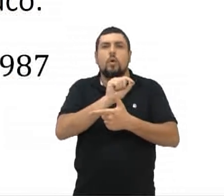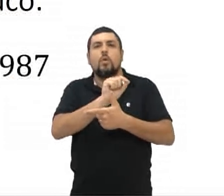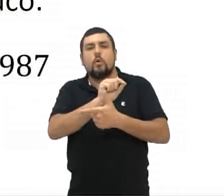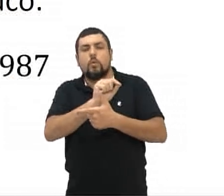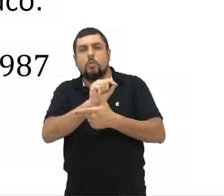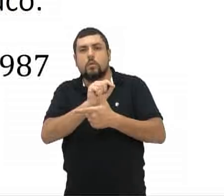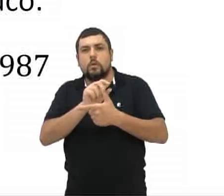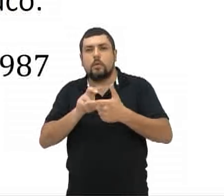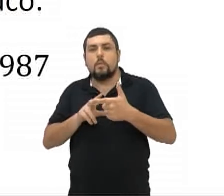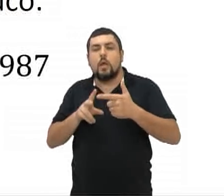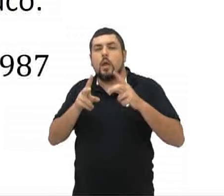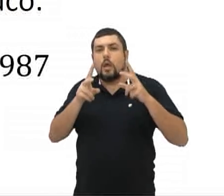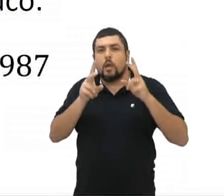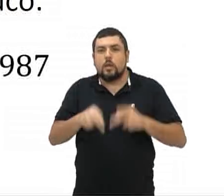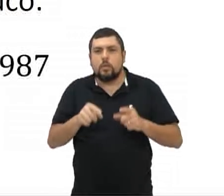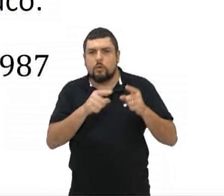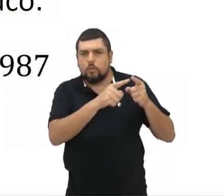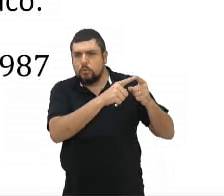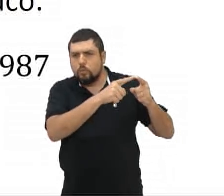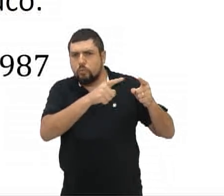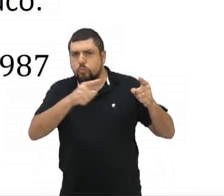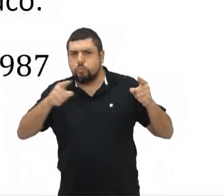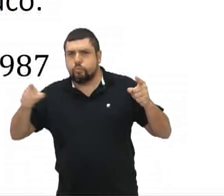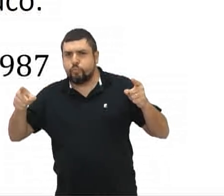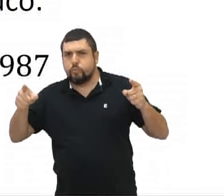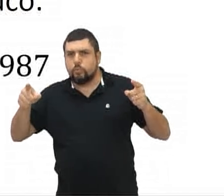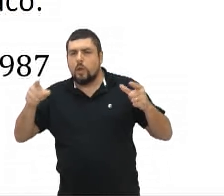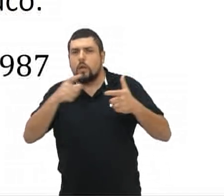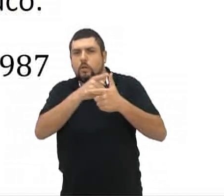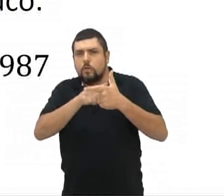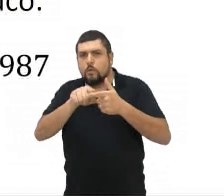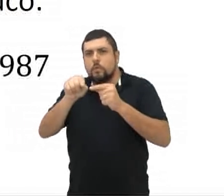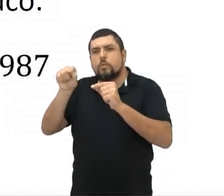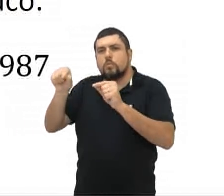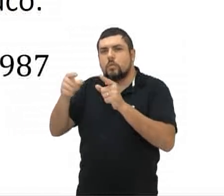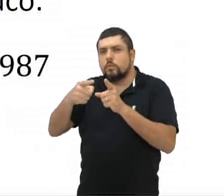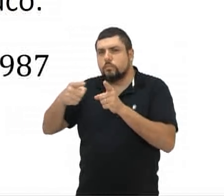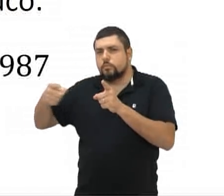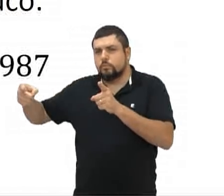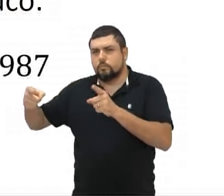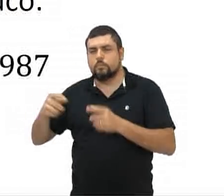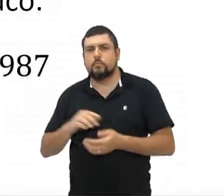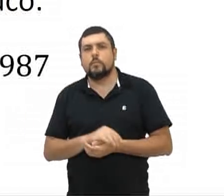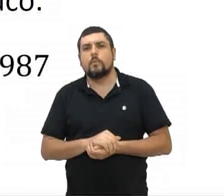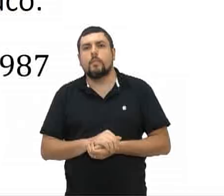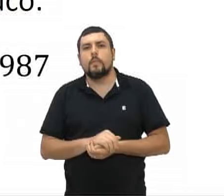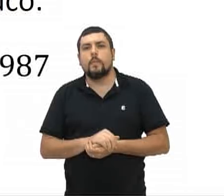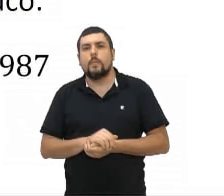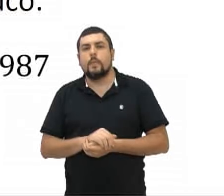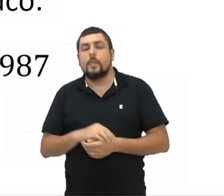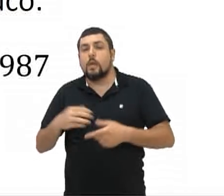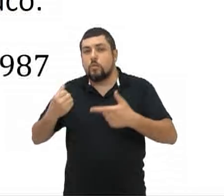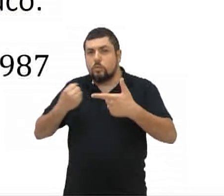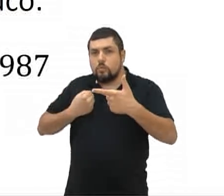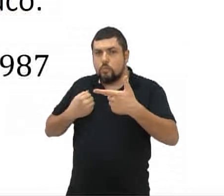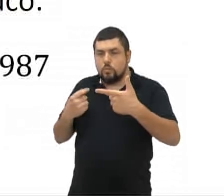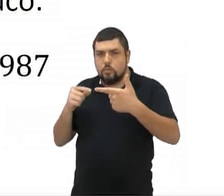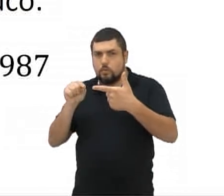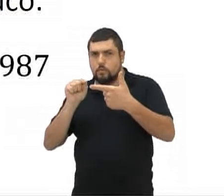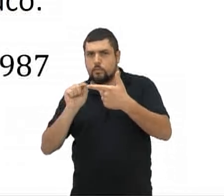à reta completa dividida pelo segmento mais longo. E seu valor é constituído